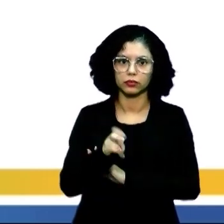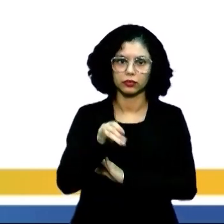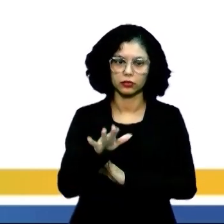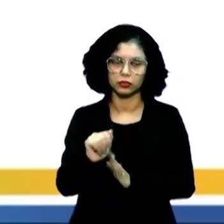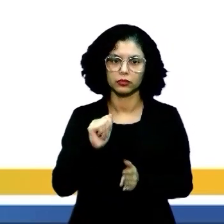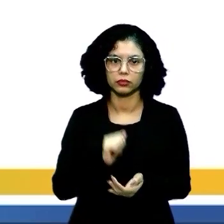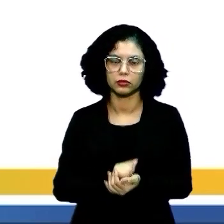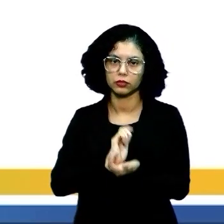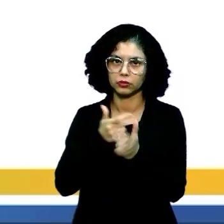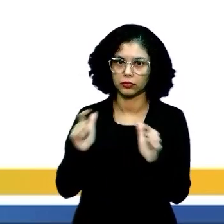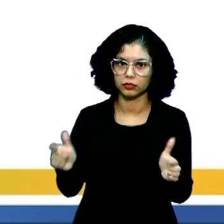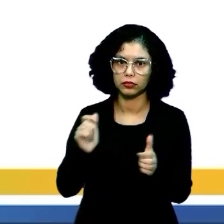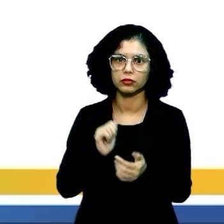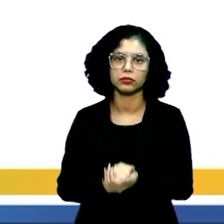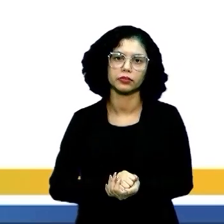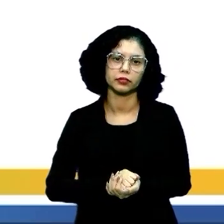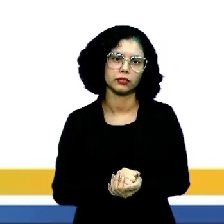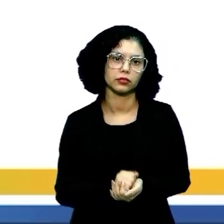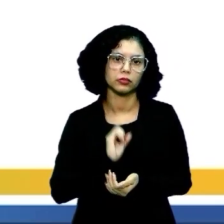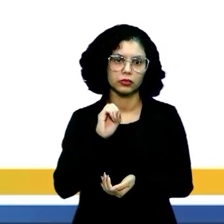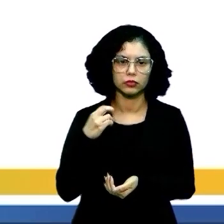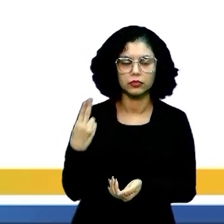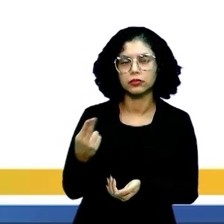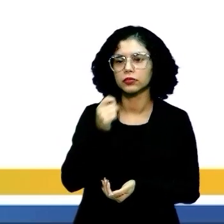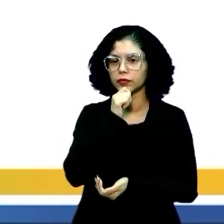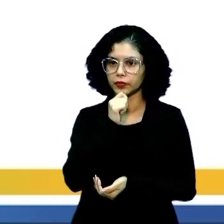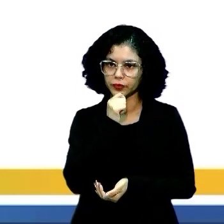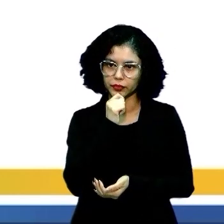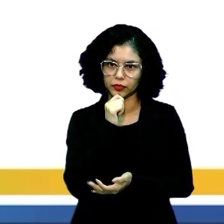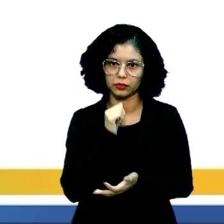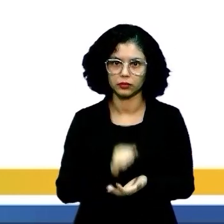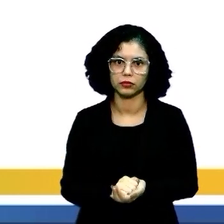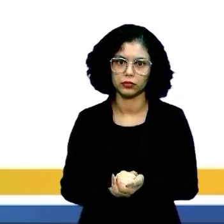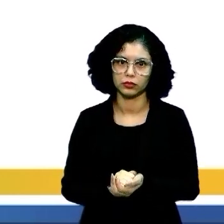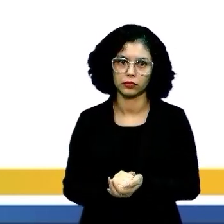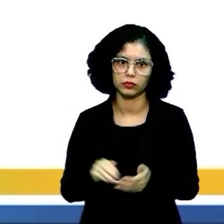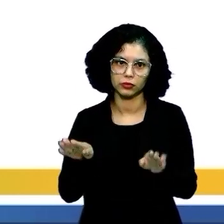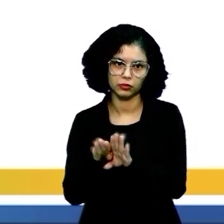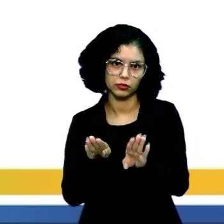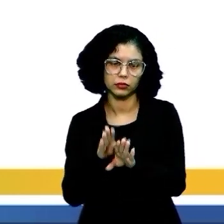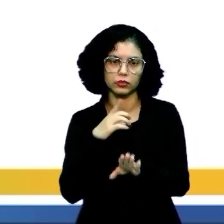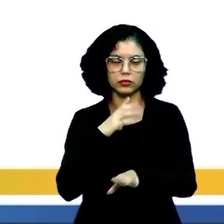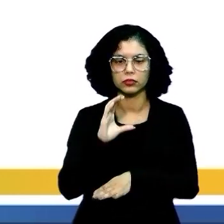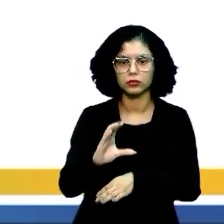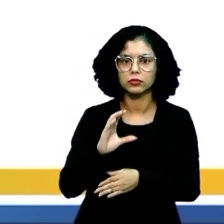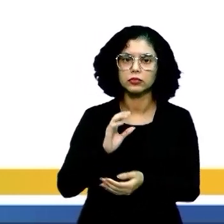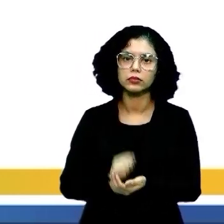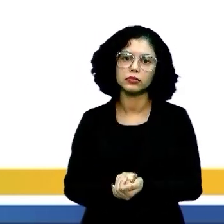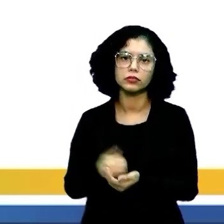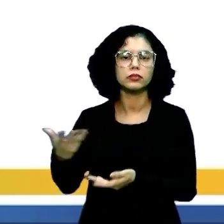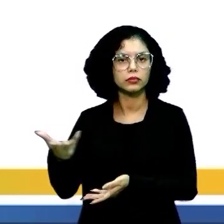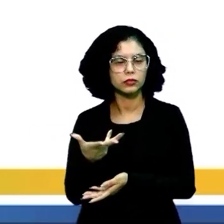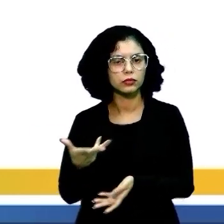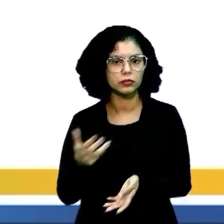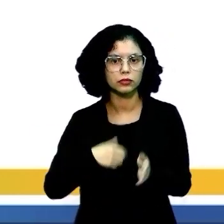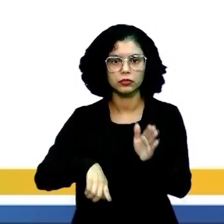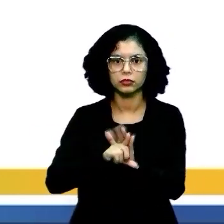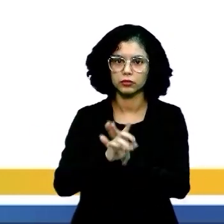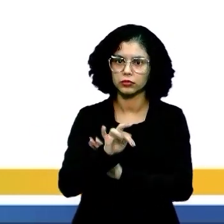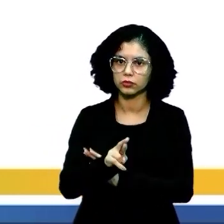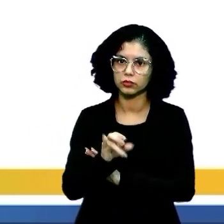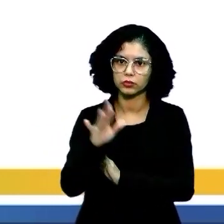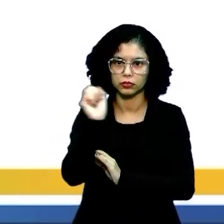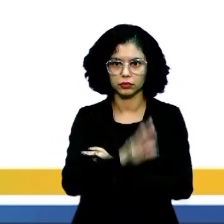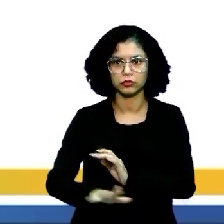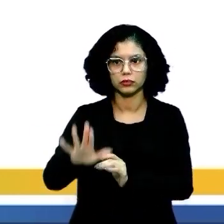as superpotências atuais. Ou a gente tem também a opção C, que diz, baseia-se em leis